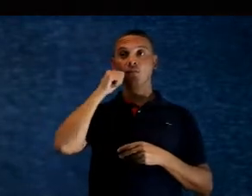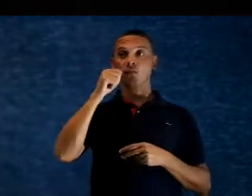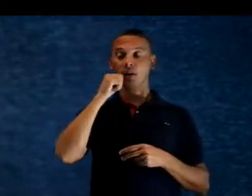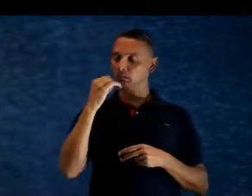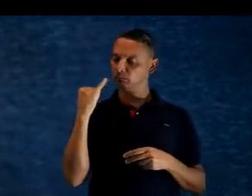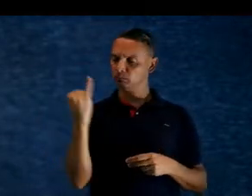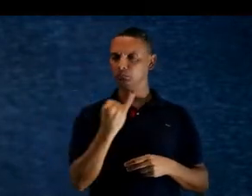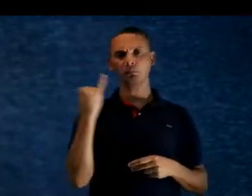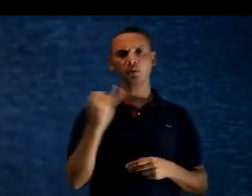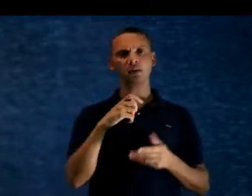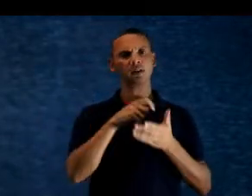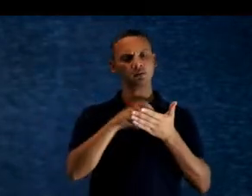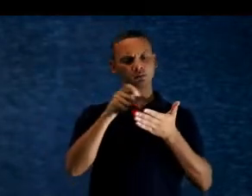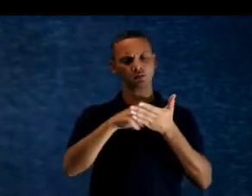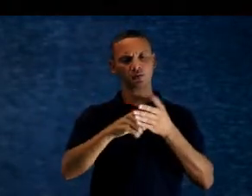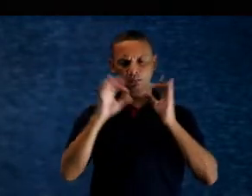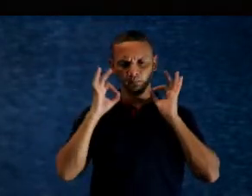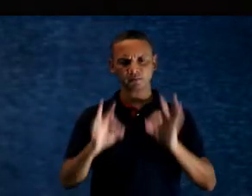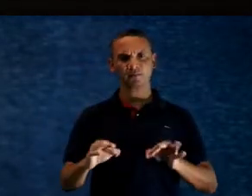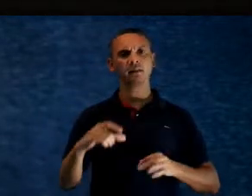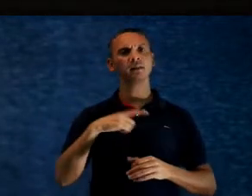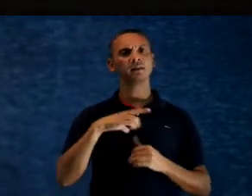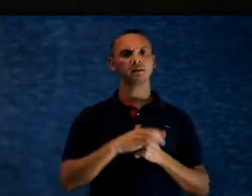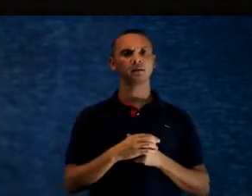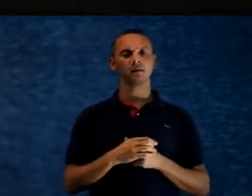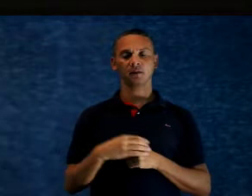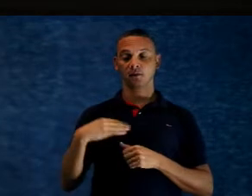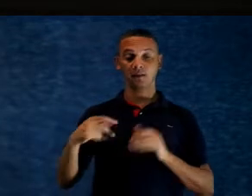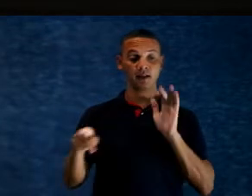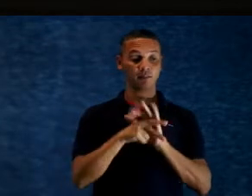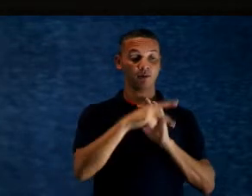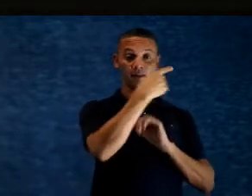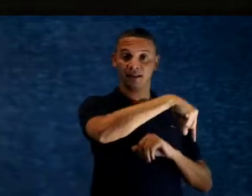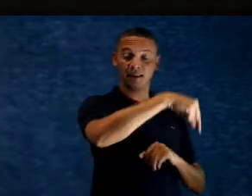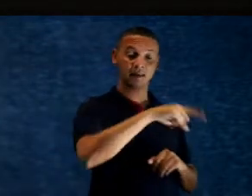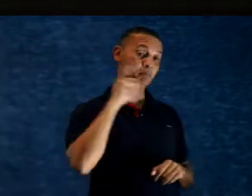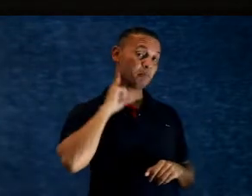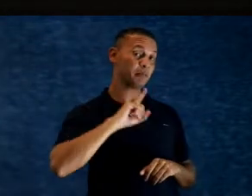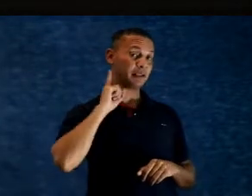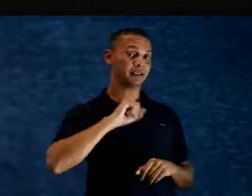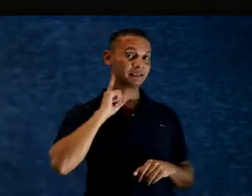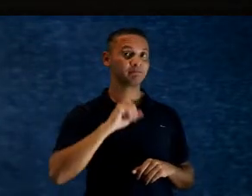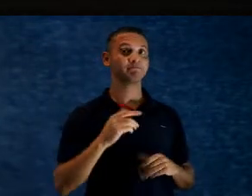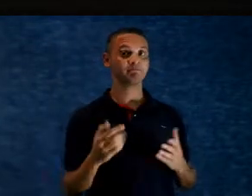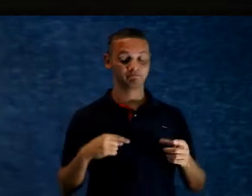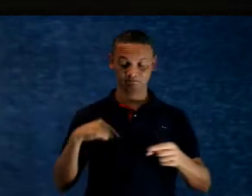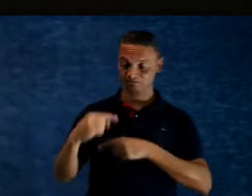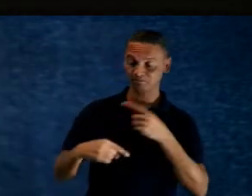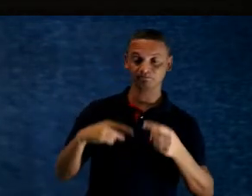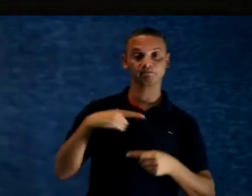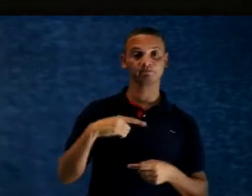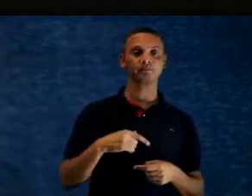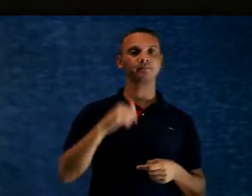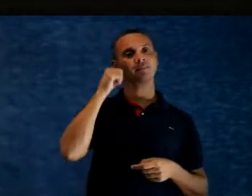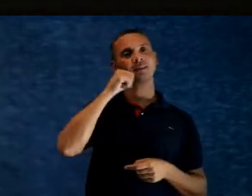Minas Gerais, nasceu nesta cidade de Belo Horizonte, né? Quem sabe, né, se na infância não passou aqui pela Rua da Bahia, quem